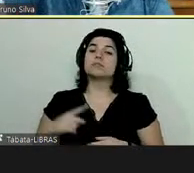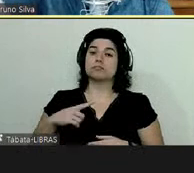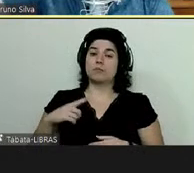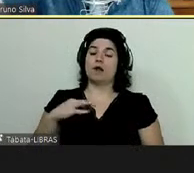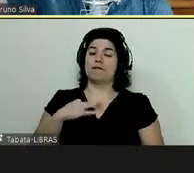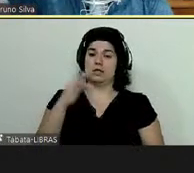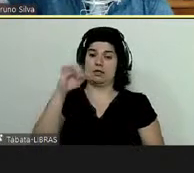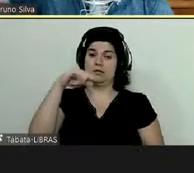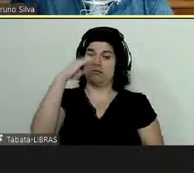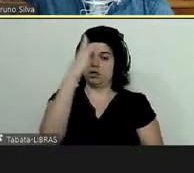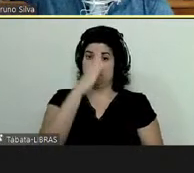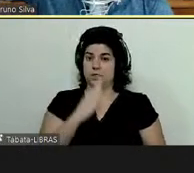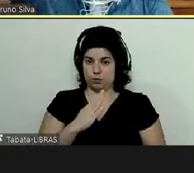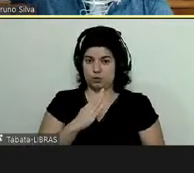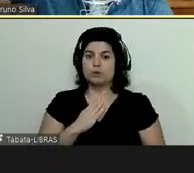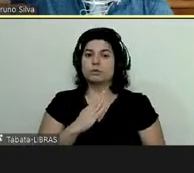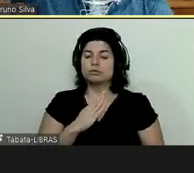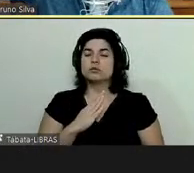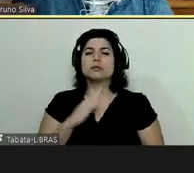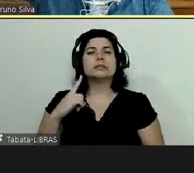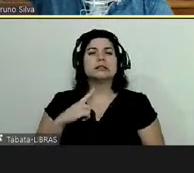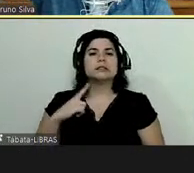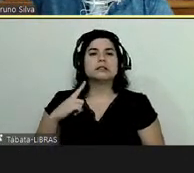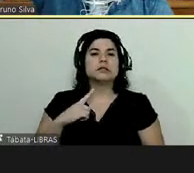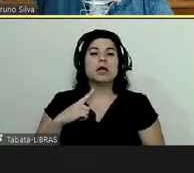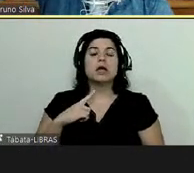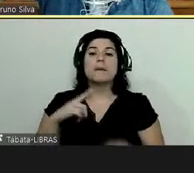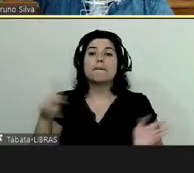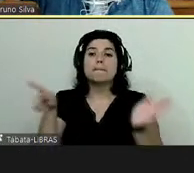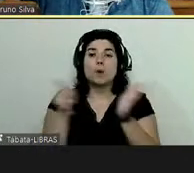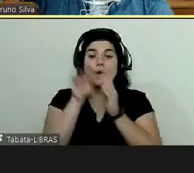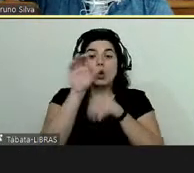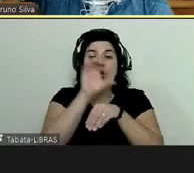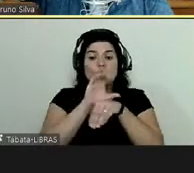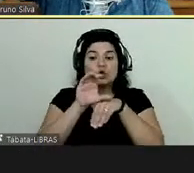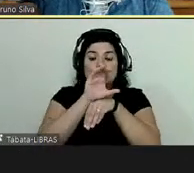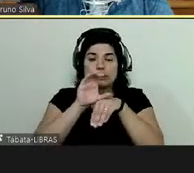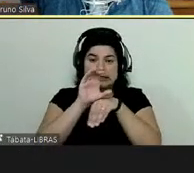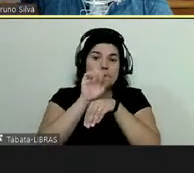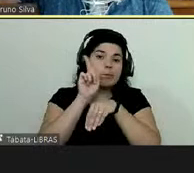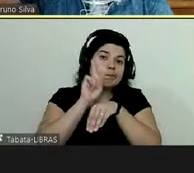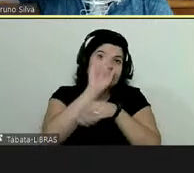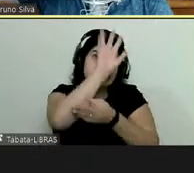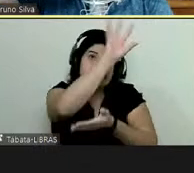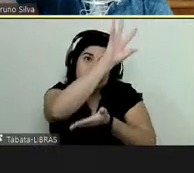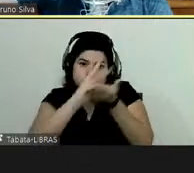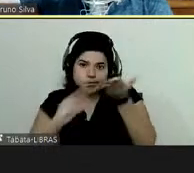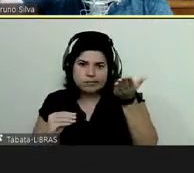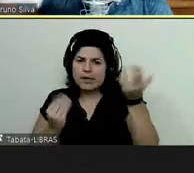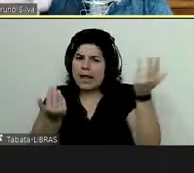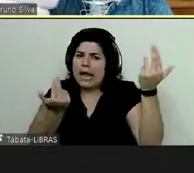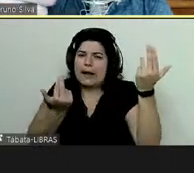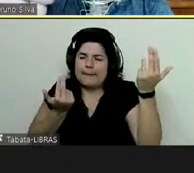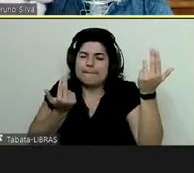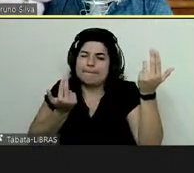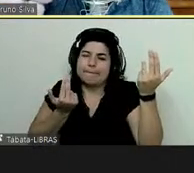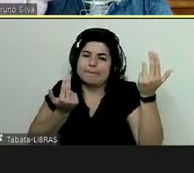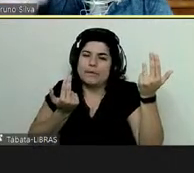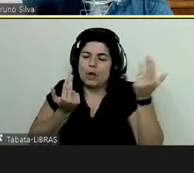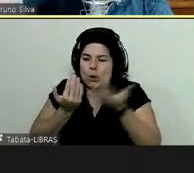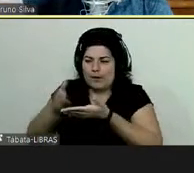federalismo no Brasil tenha sido inspirado da Constituição norte-americana estabeleci os mesmos traços